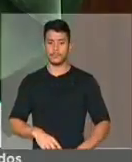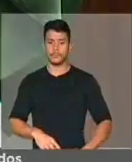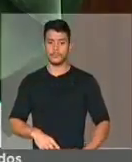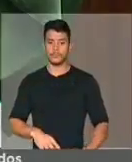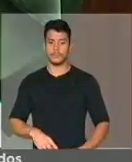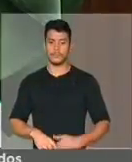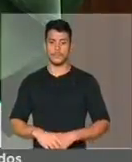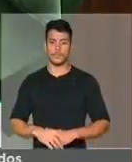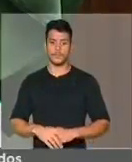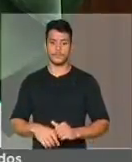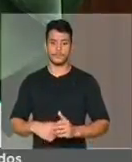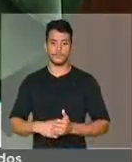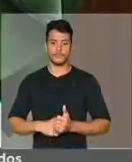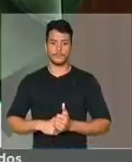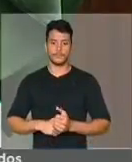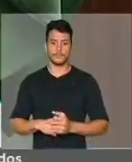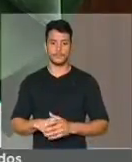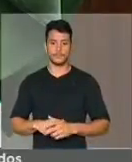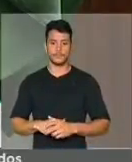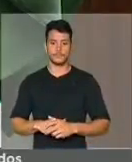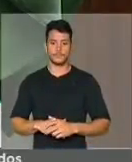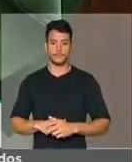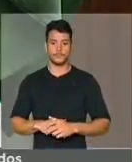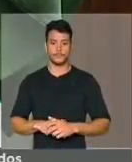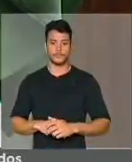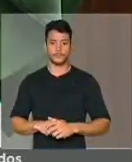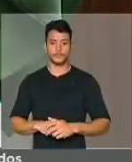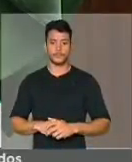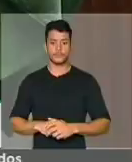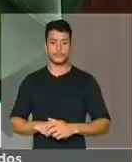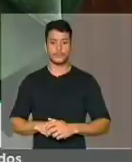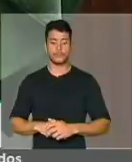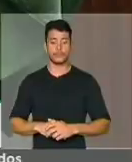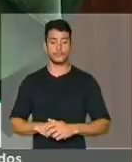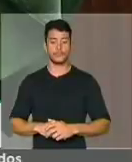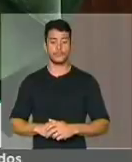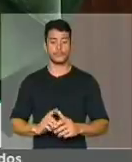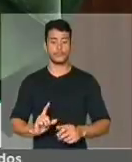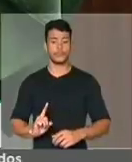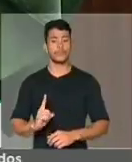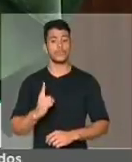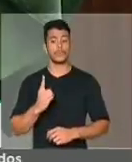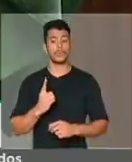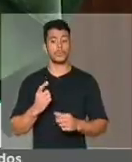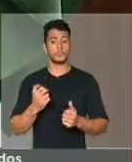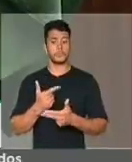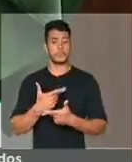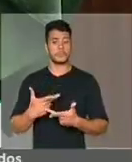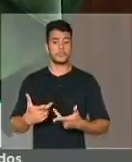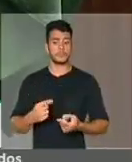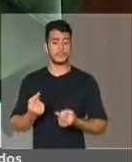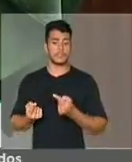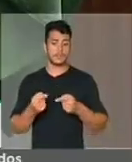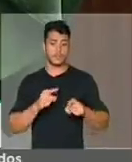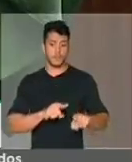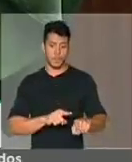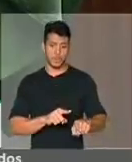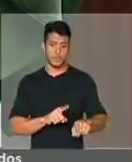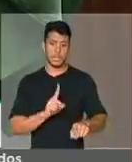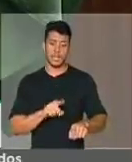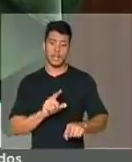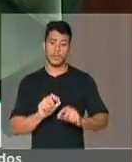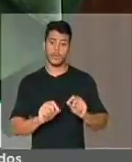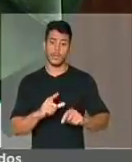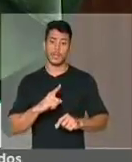a sociedade e desafia os órgãos de segurança pública. Um dos argumentos contrários à intervenção é que